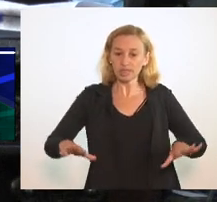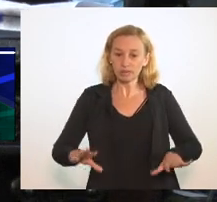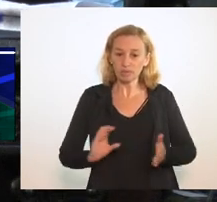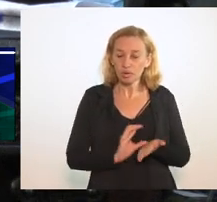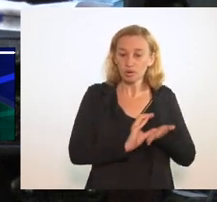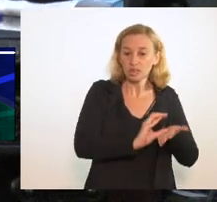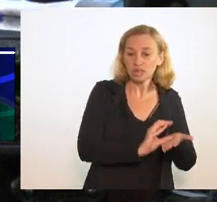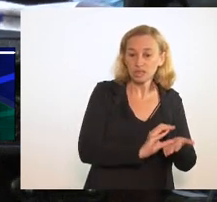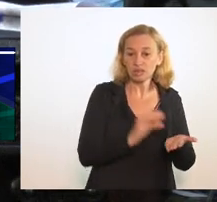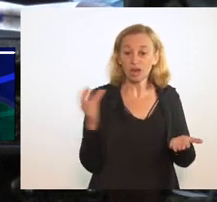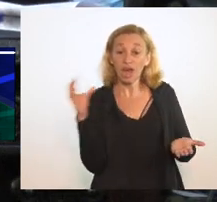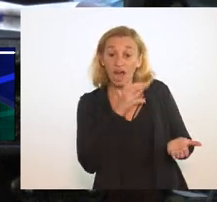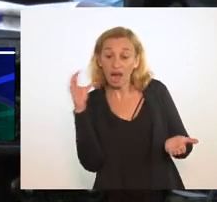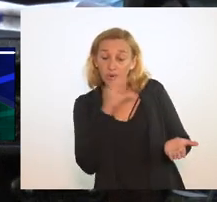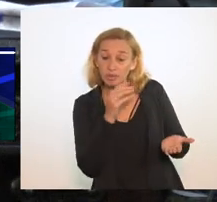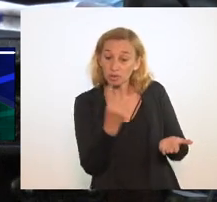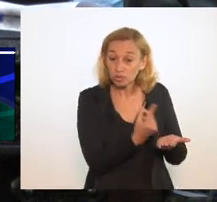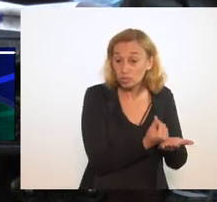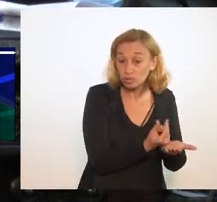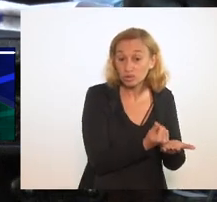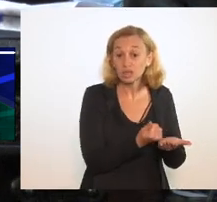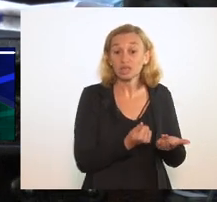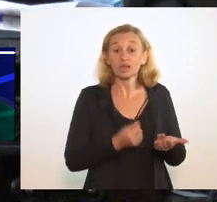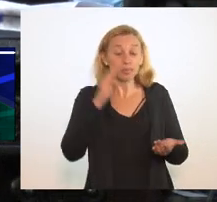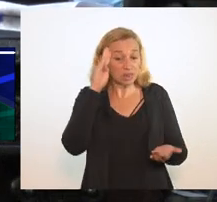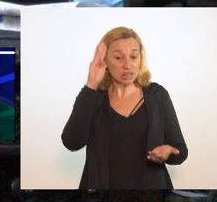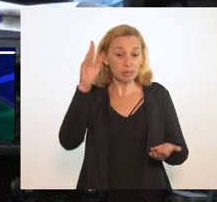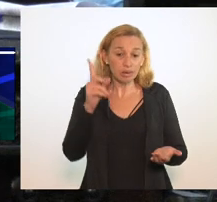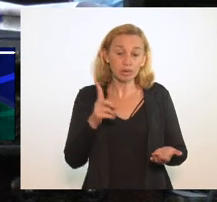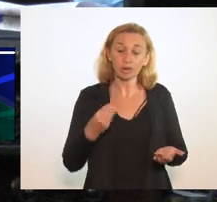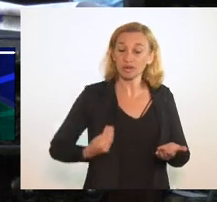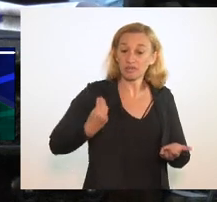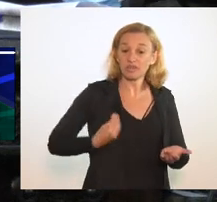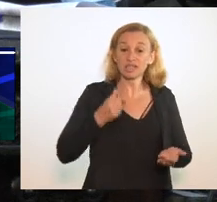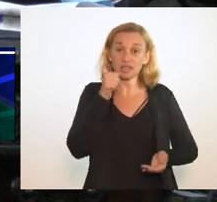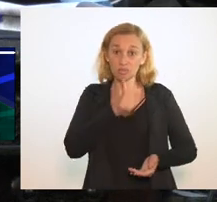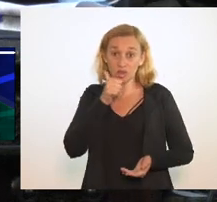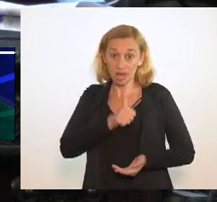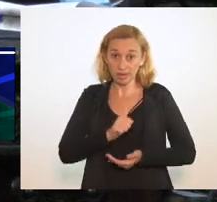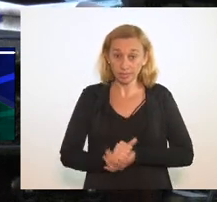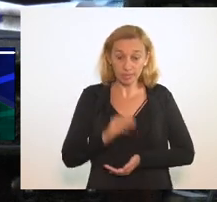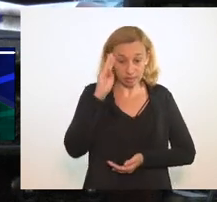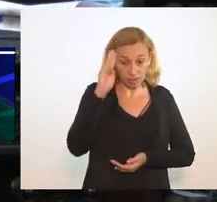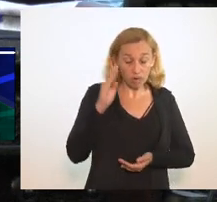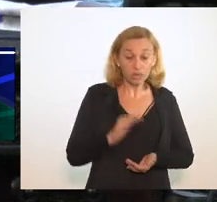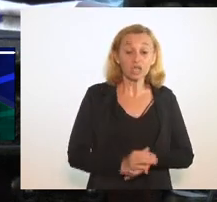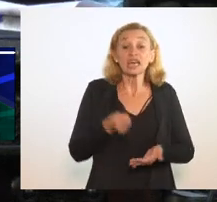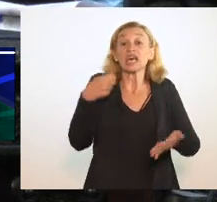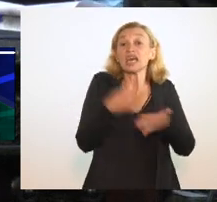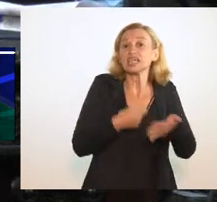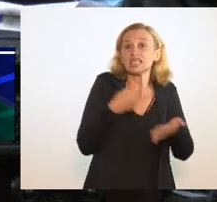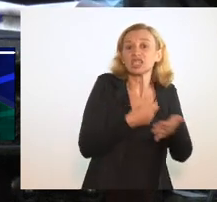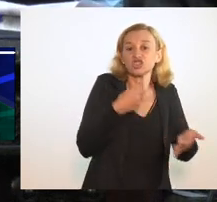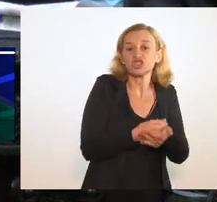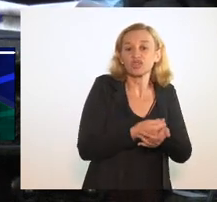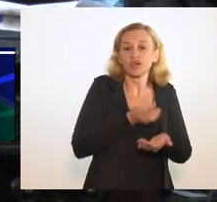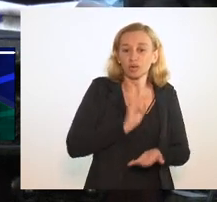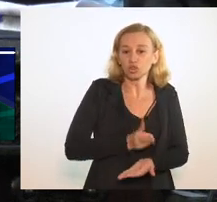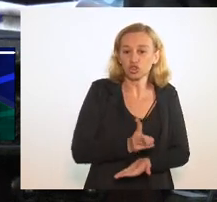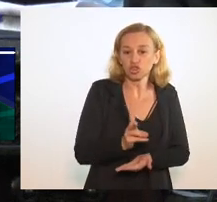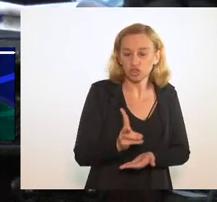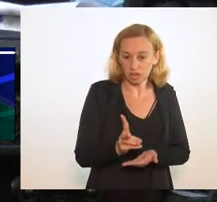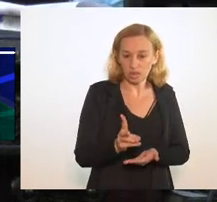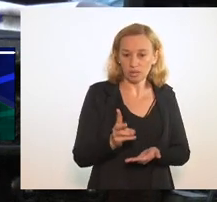emergencial tornou-se fundamental para a sobrevivência das mulheres. Exigimos a permanência do